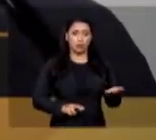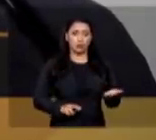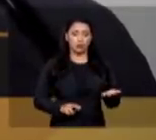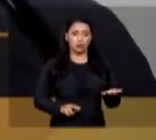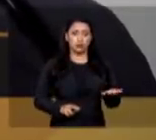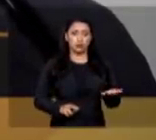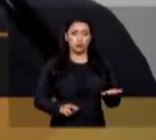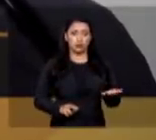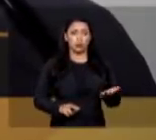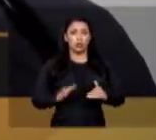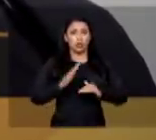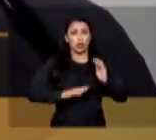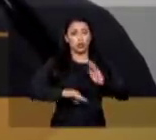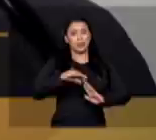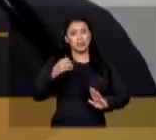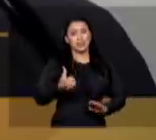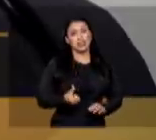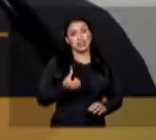do conflito de competência